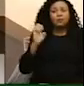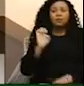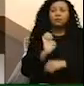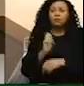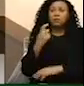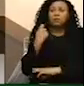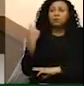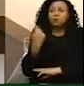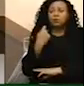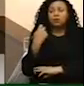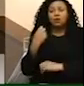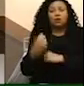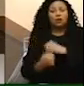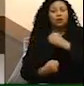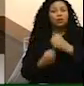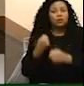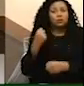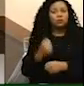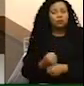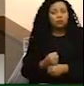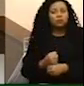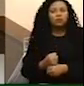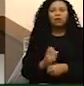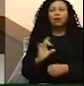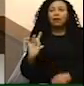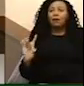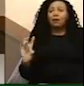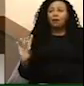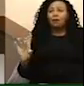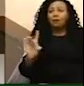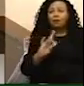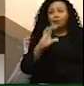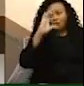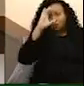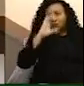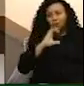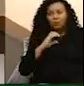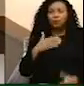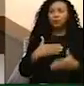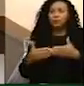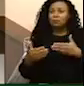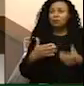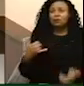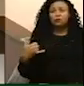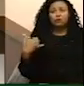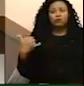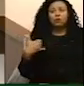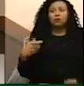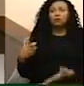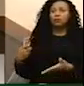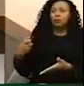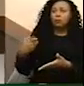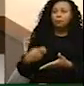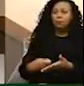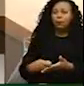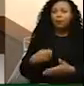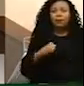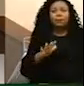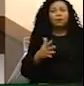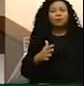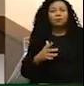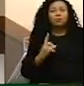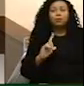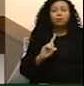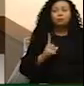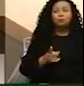Sul. Anualmente, cada cidadão gaúcho, independente da idade, paga em média cerca